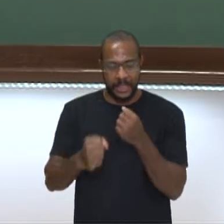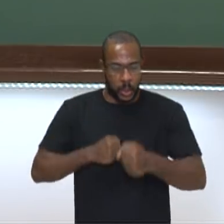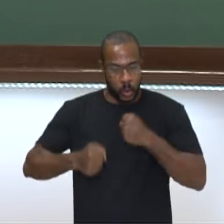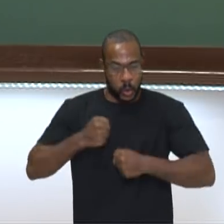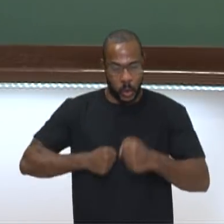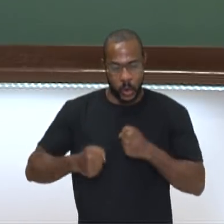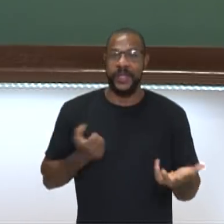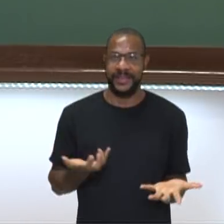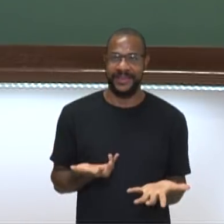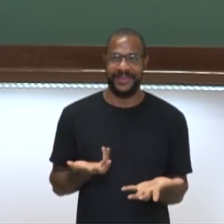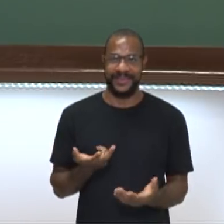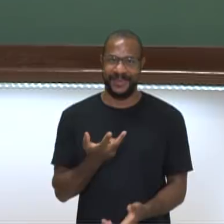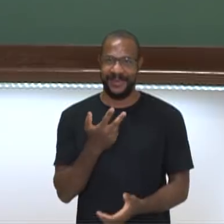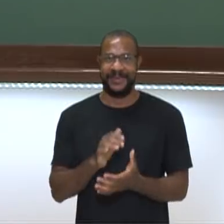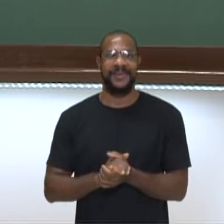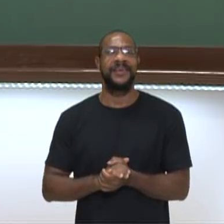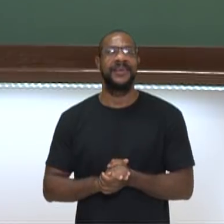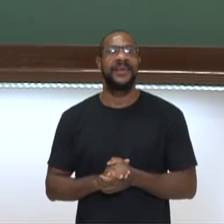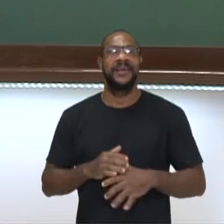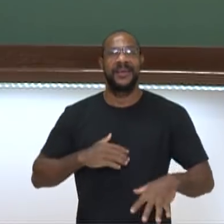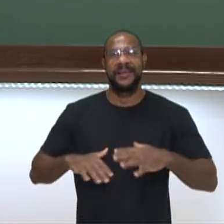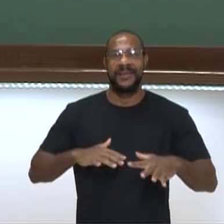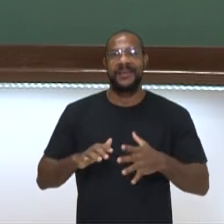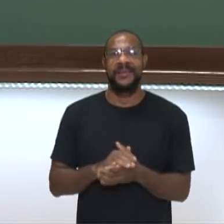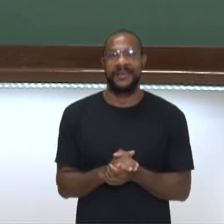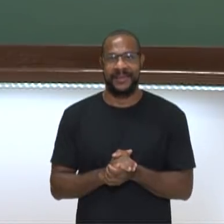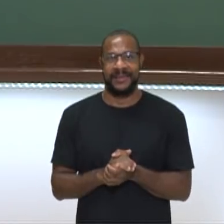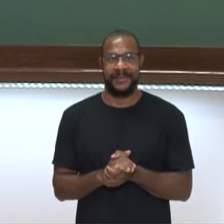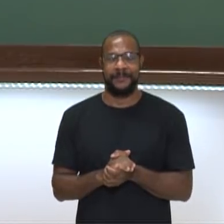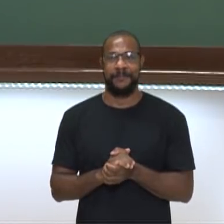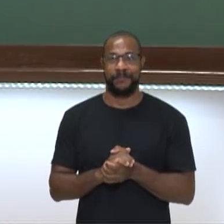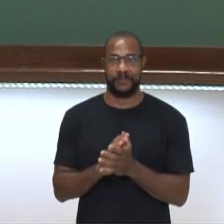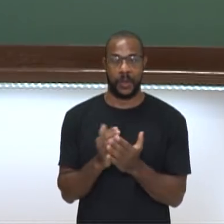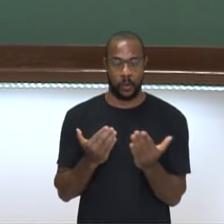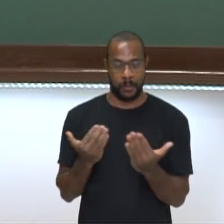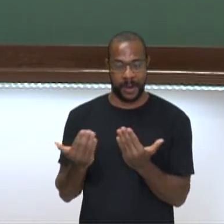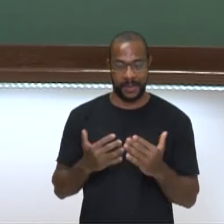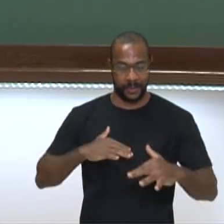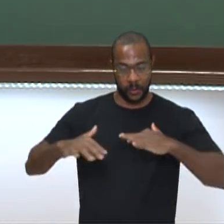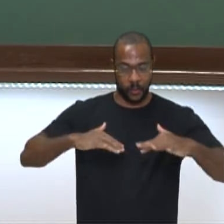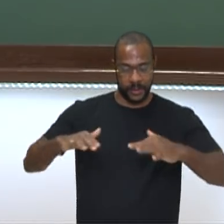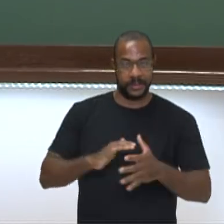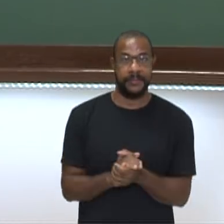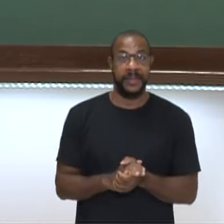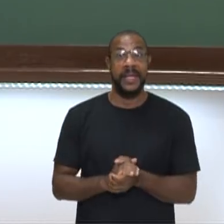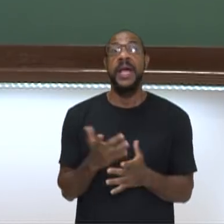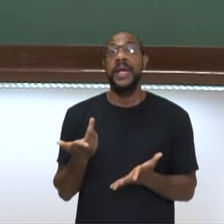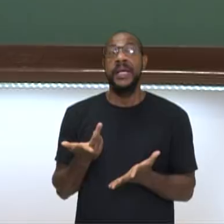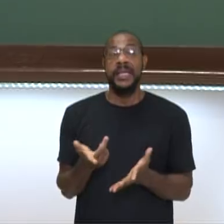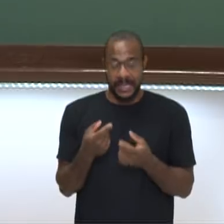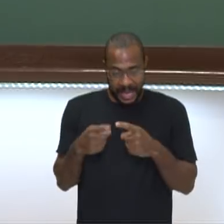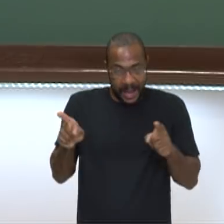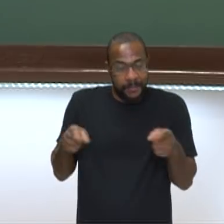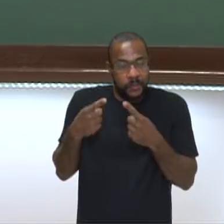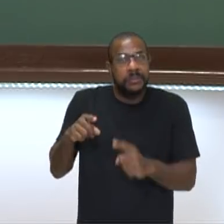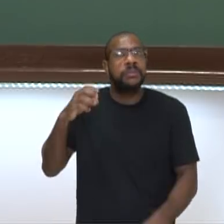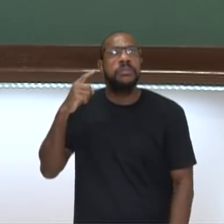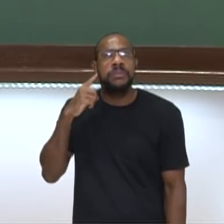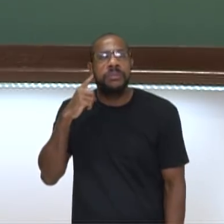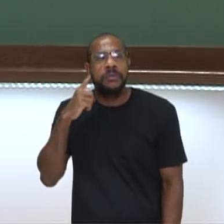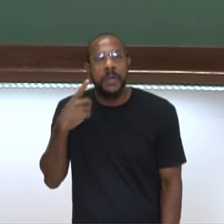com um movimento mais conhecido nosso, é como se fosse uma corrida. E durante a música, ele pode